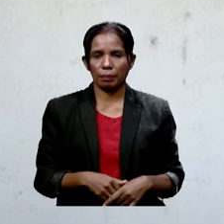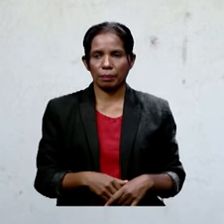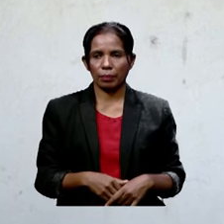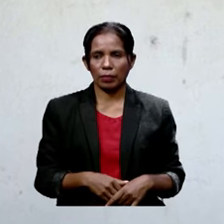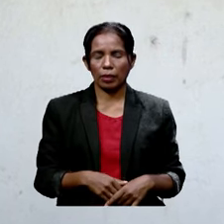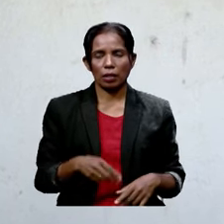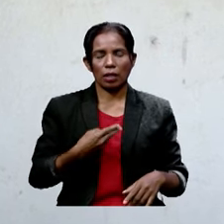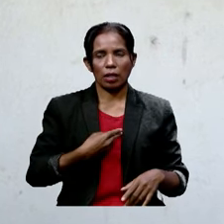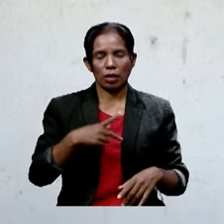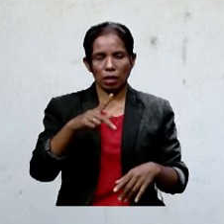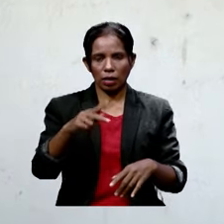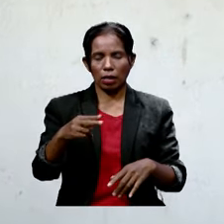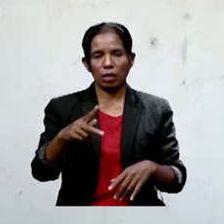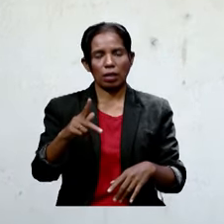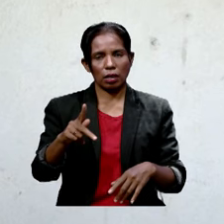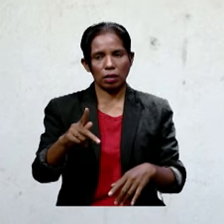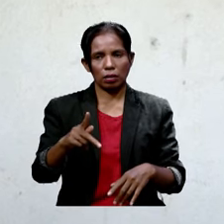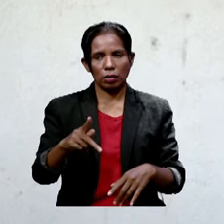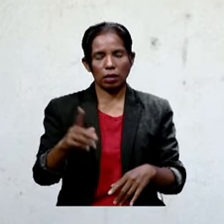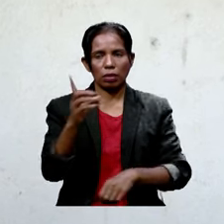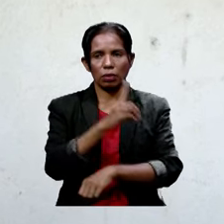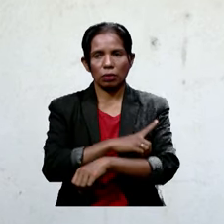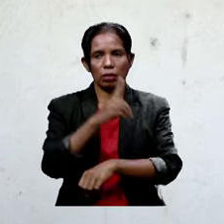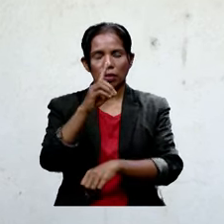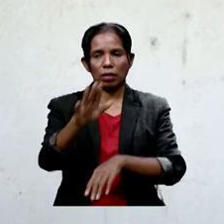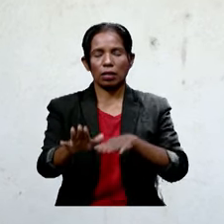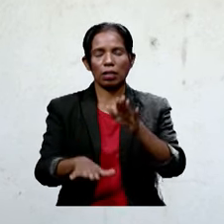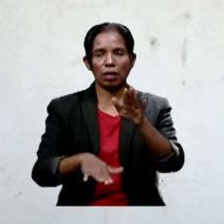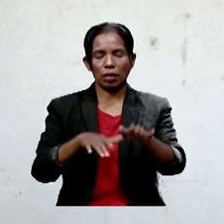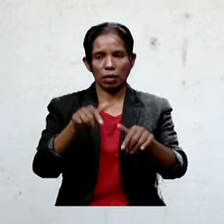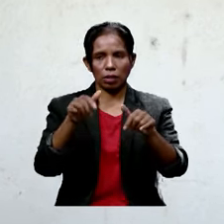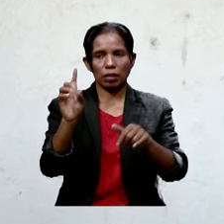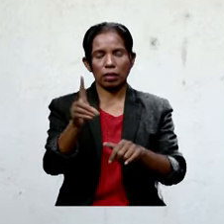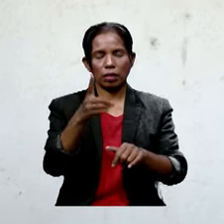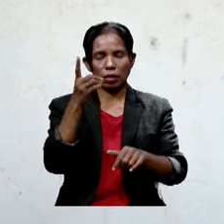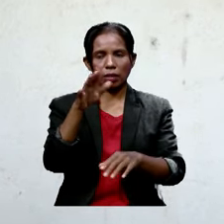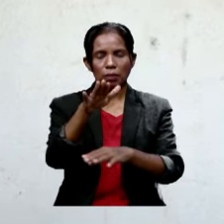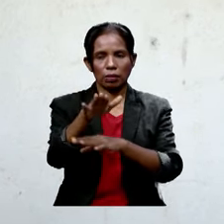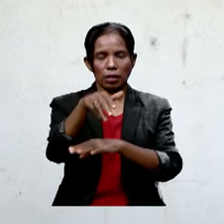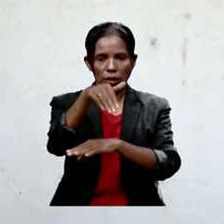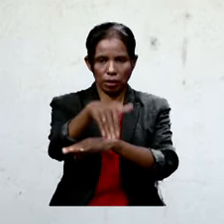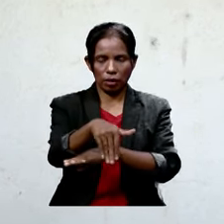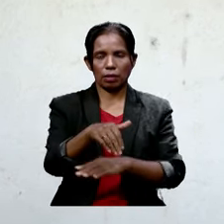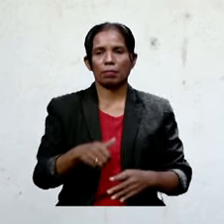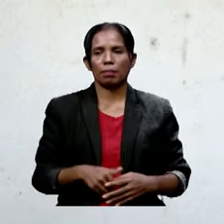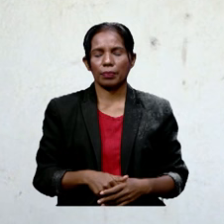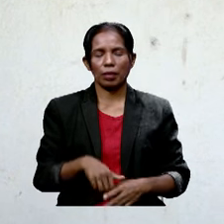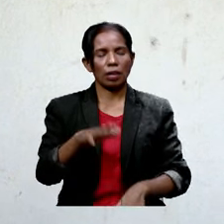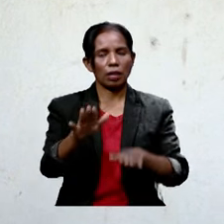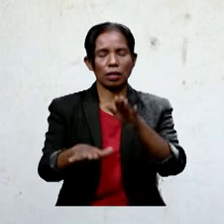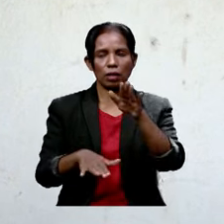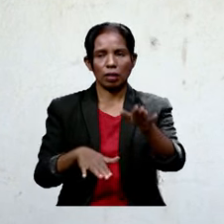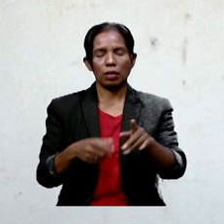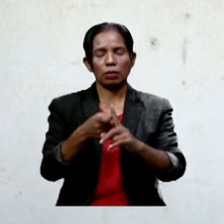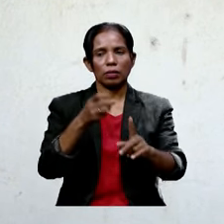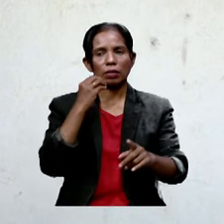até tudo Roma neve magdala Roma pois loro nira neve le lau hane mane ta der me dia kala ne ne lau bane bene lau sine